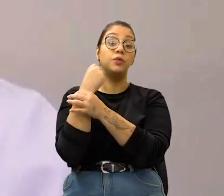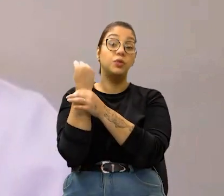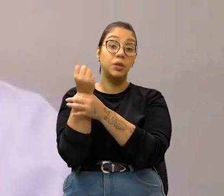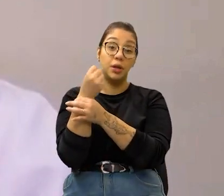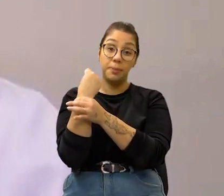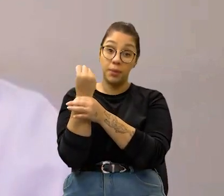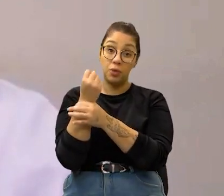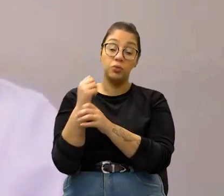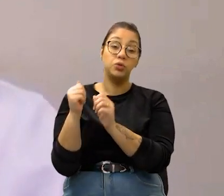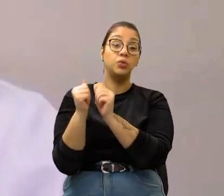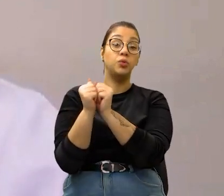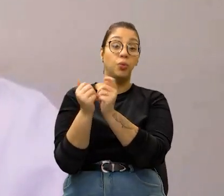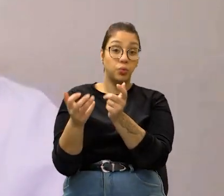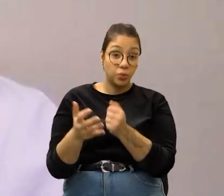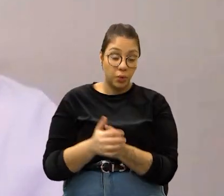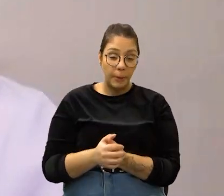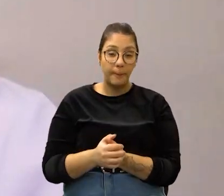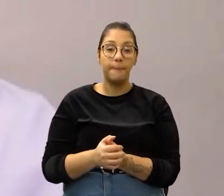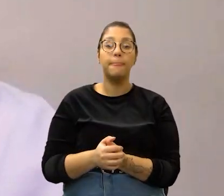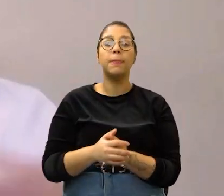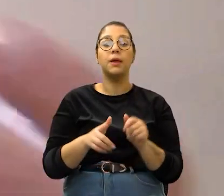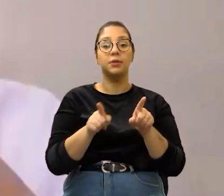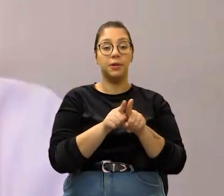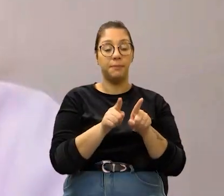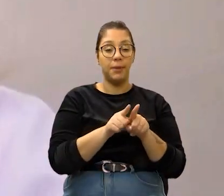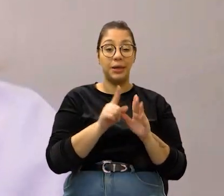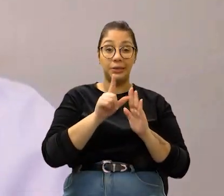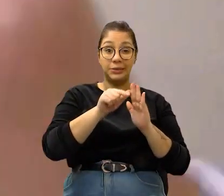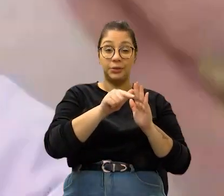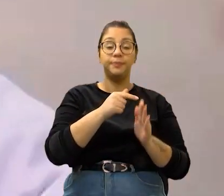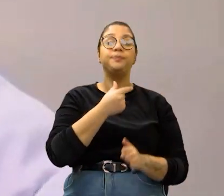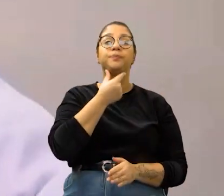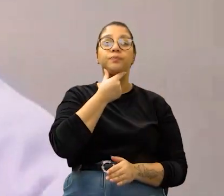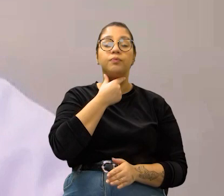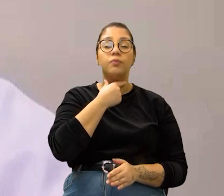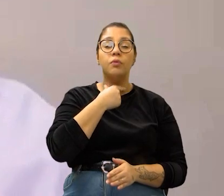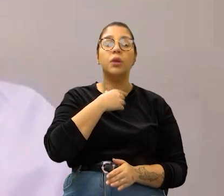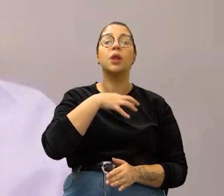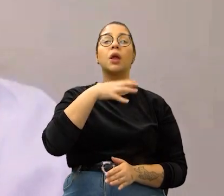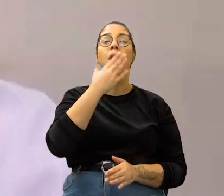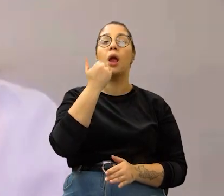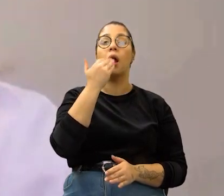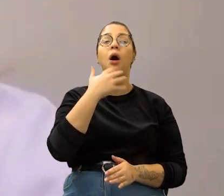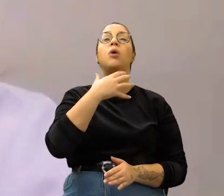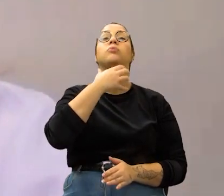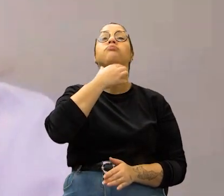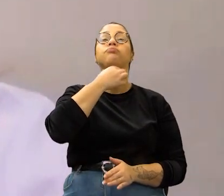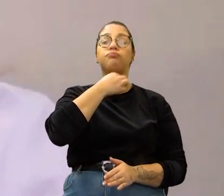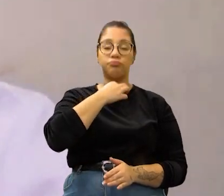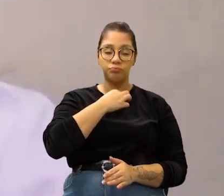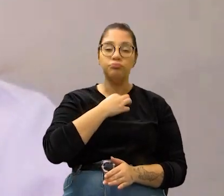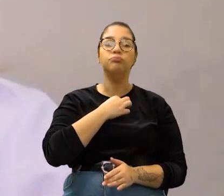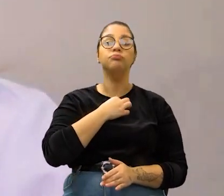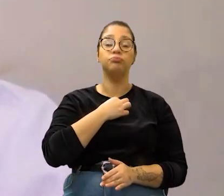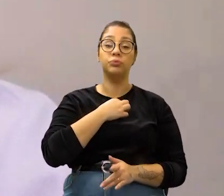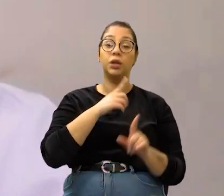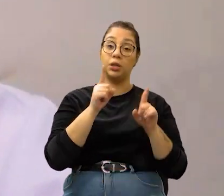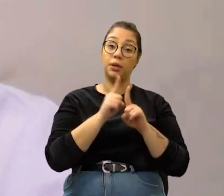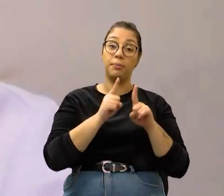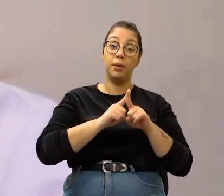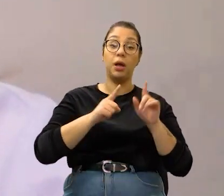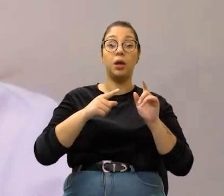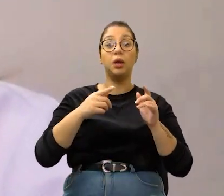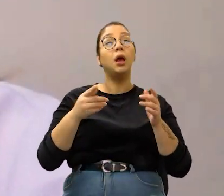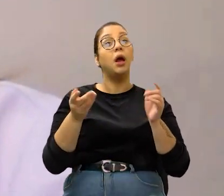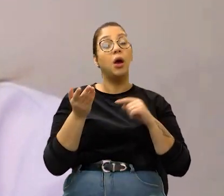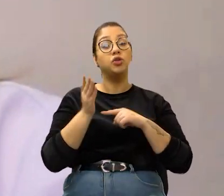uma fisioterapeuta, né? Então, sequelas na deglutição, uma fono para ajudar um paciente. Então, acredito